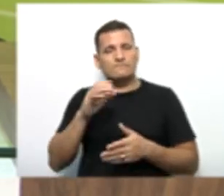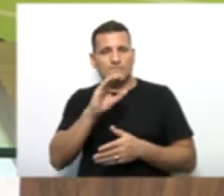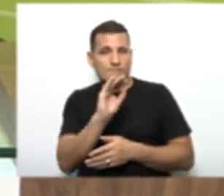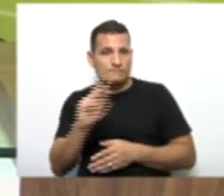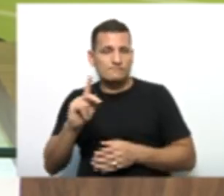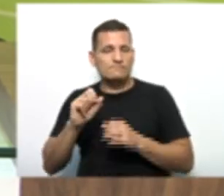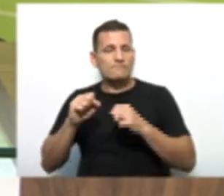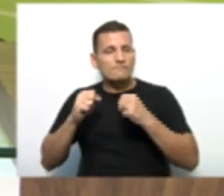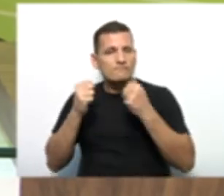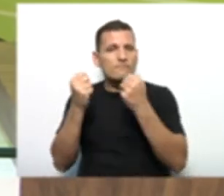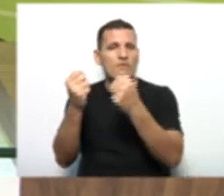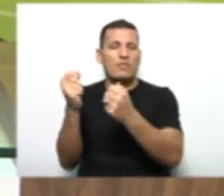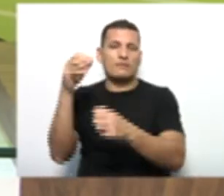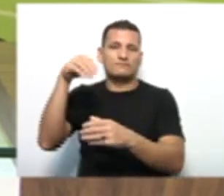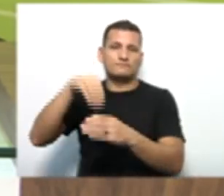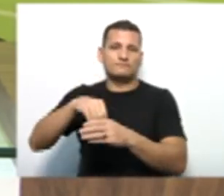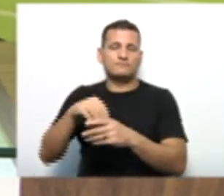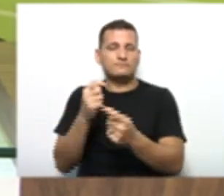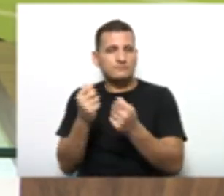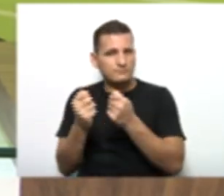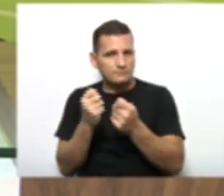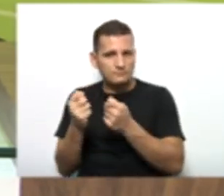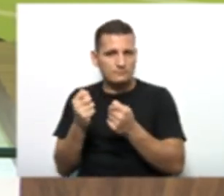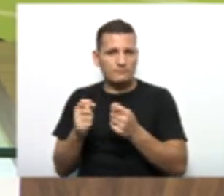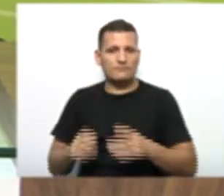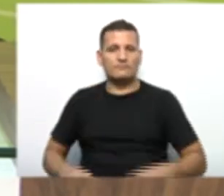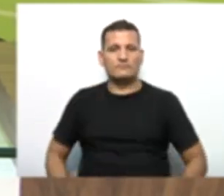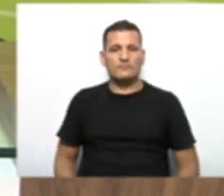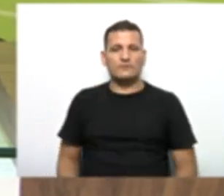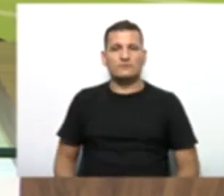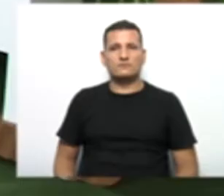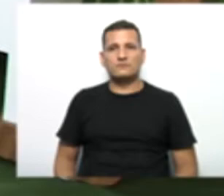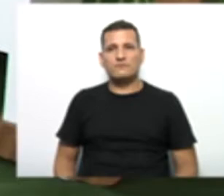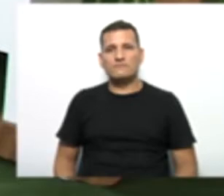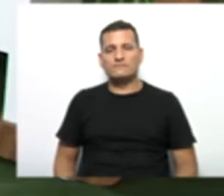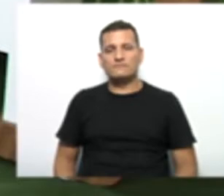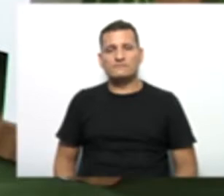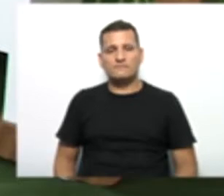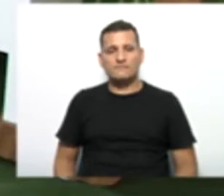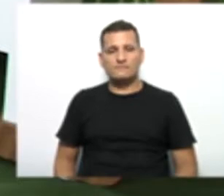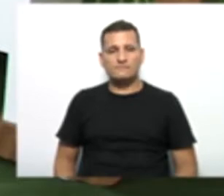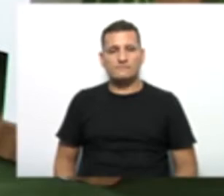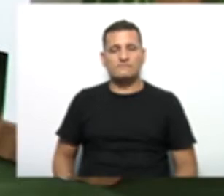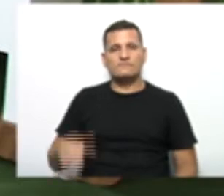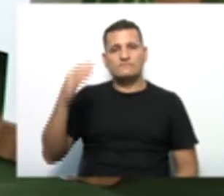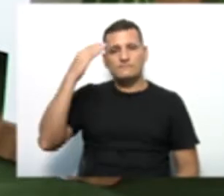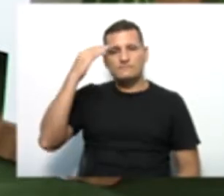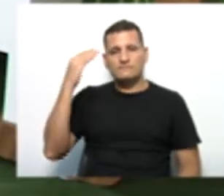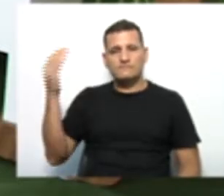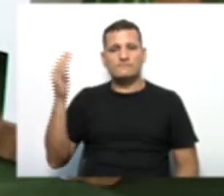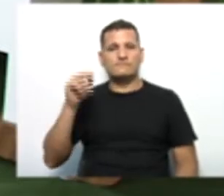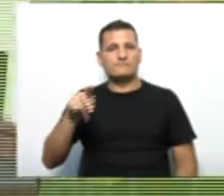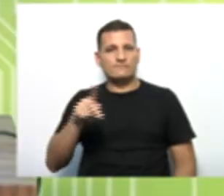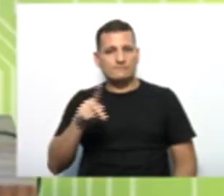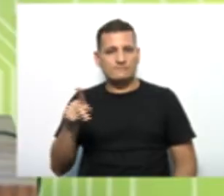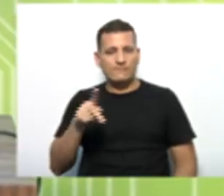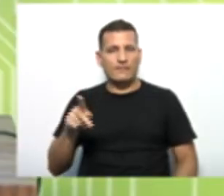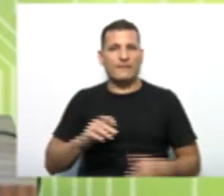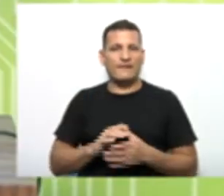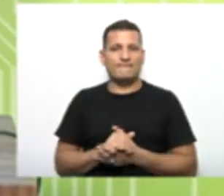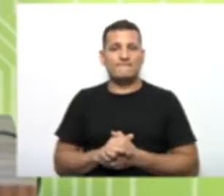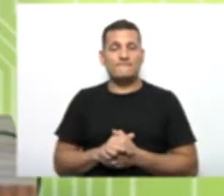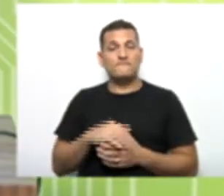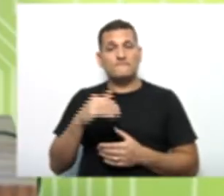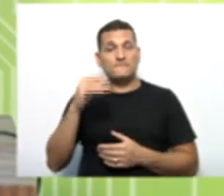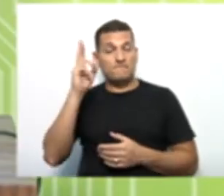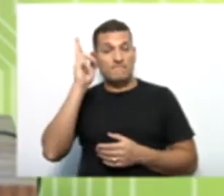fortaleça dentro do setor econômico do qual ela faz parte. Muito bem, professor Cássio, muito obrigado pela contribuição. E aí a gente pode